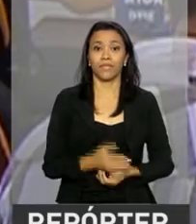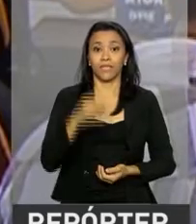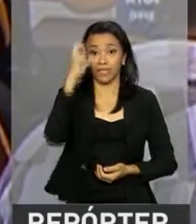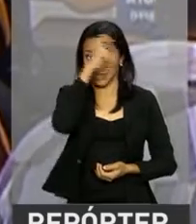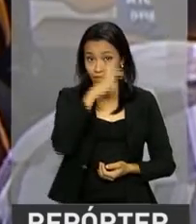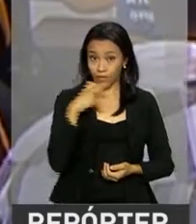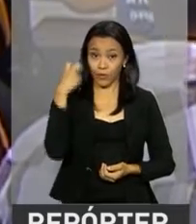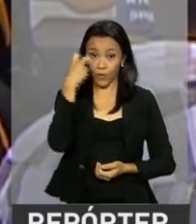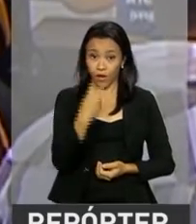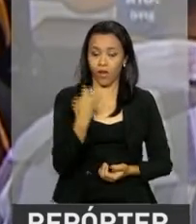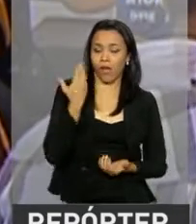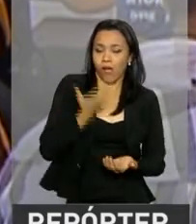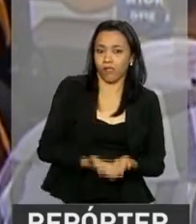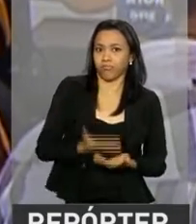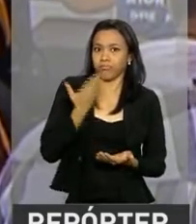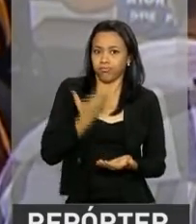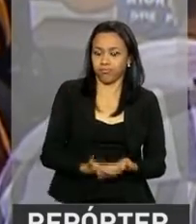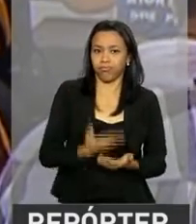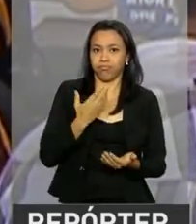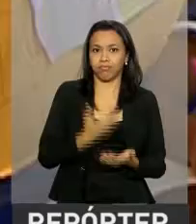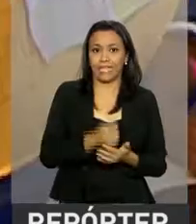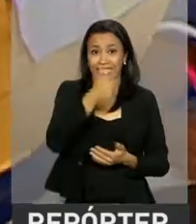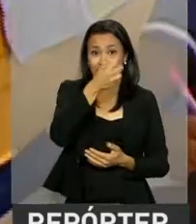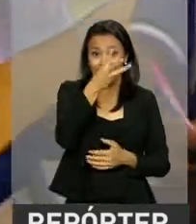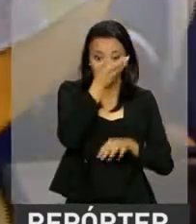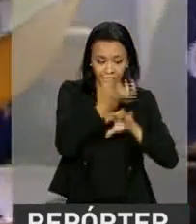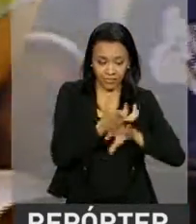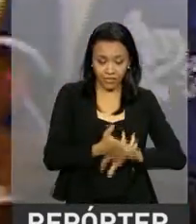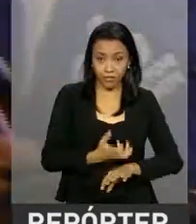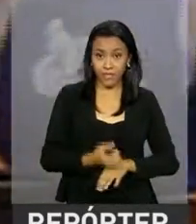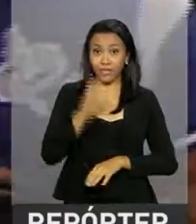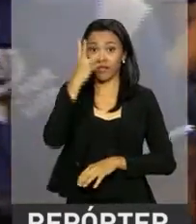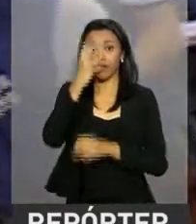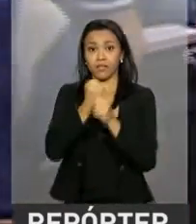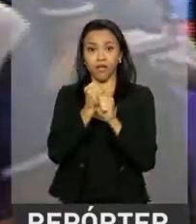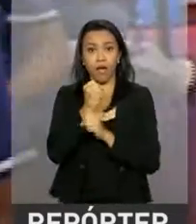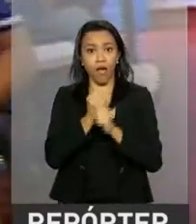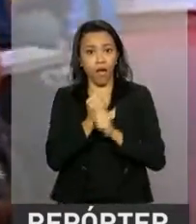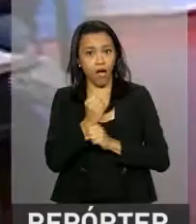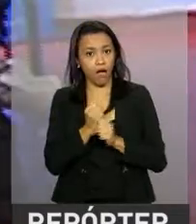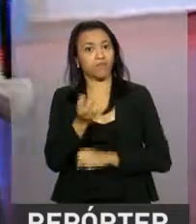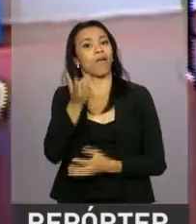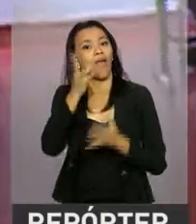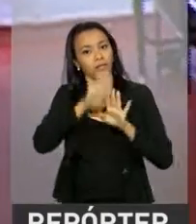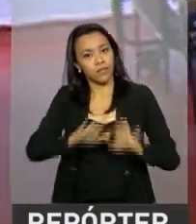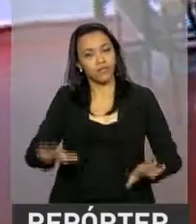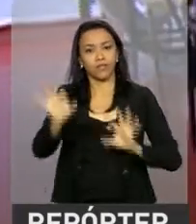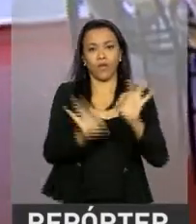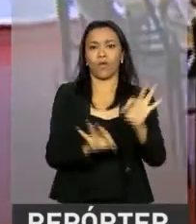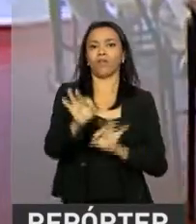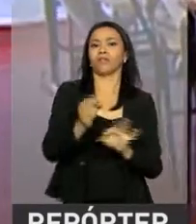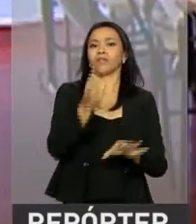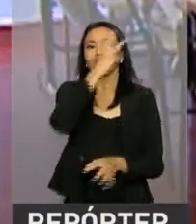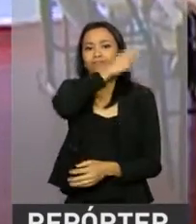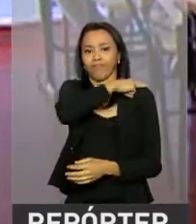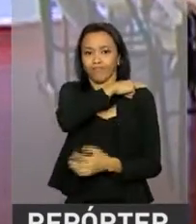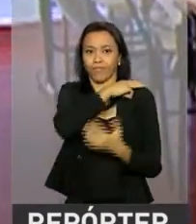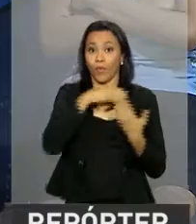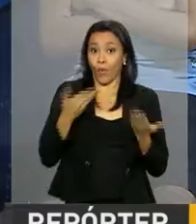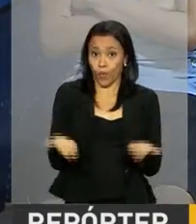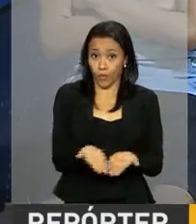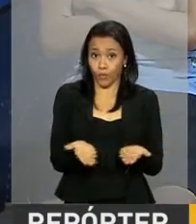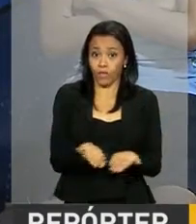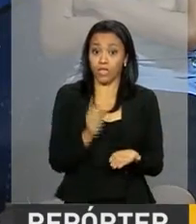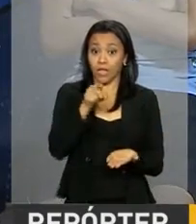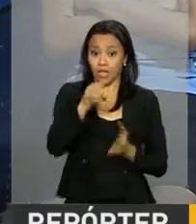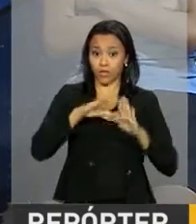5 horas diárias de aula, 13 disciplinas, 3 anos de duração. É assim que está estruturado o ensino médio hoje.